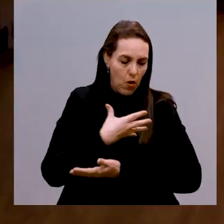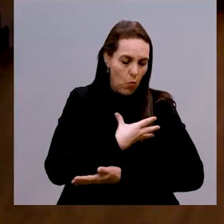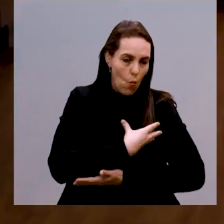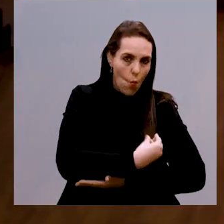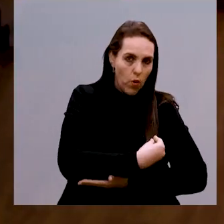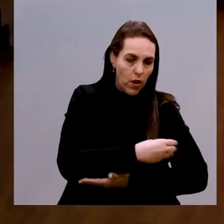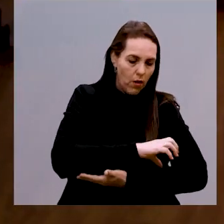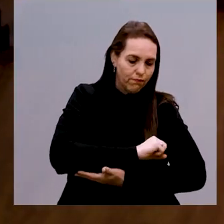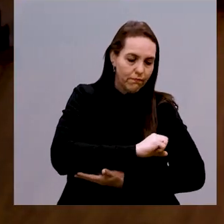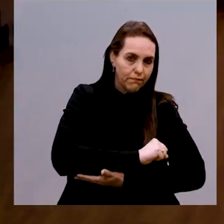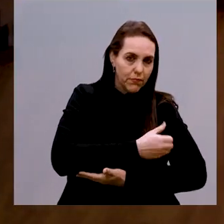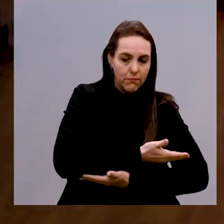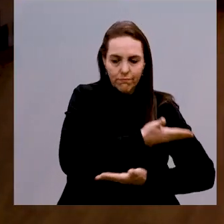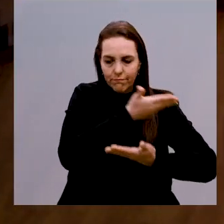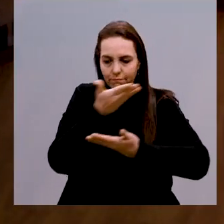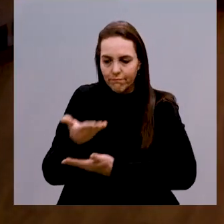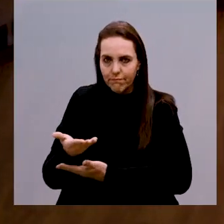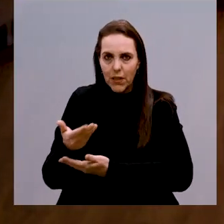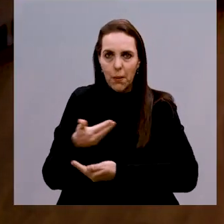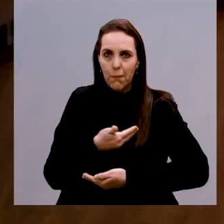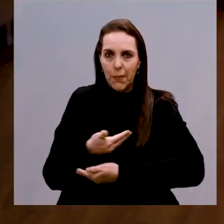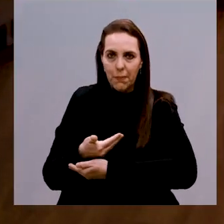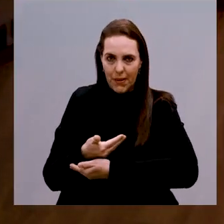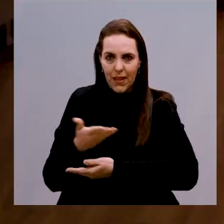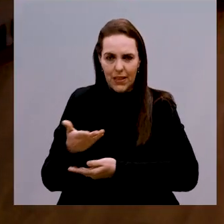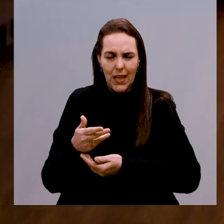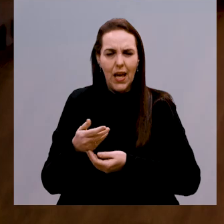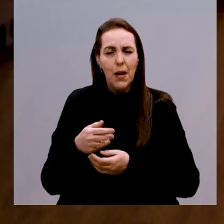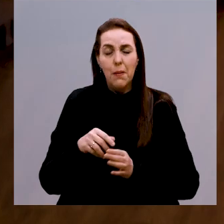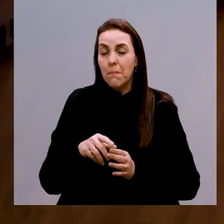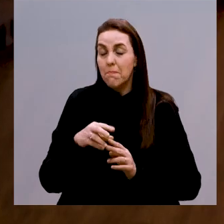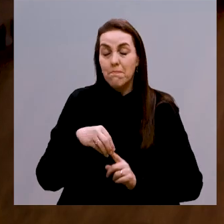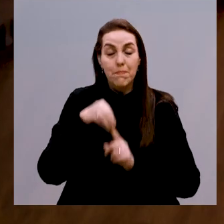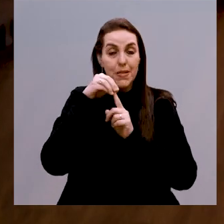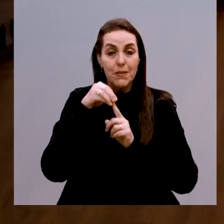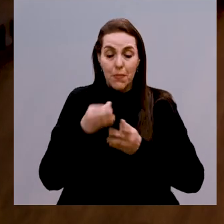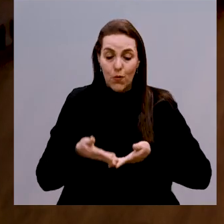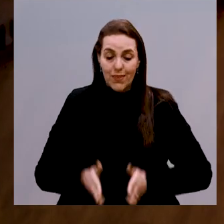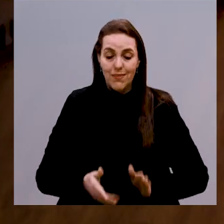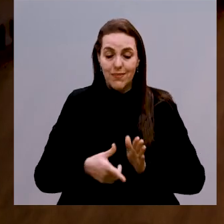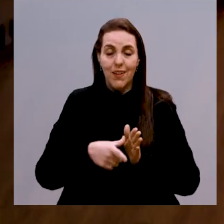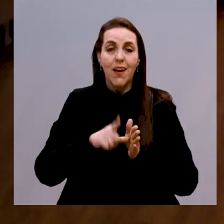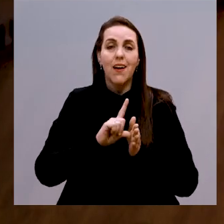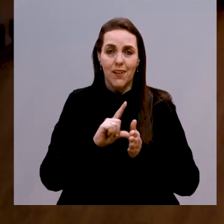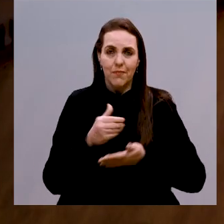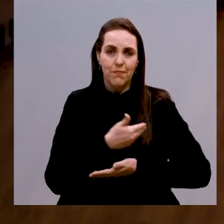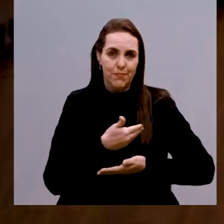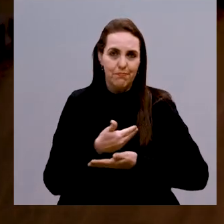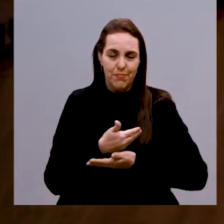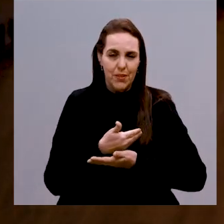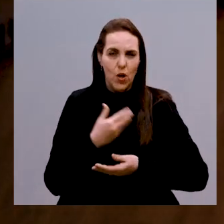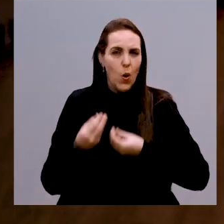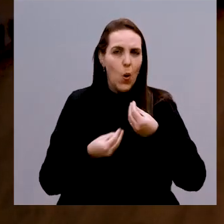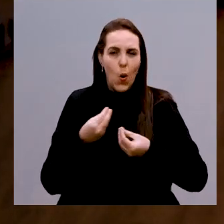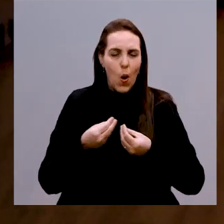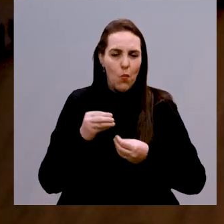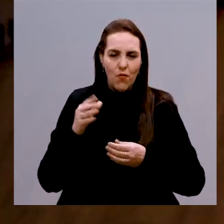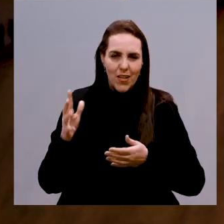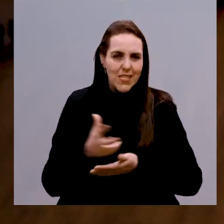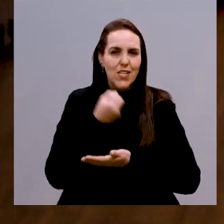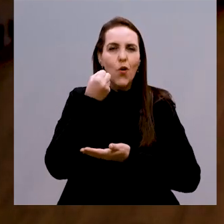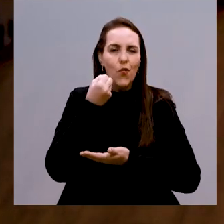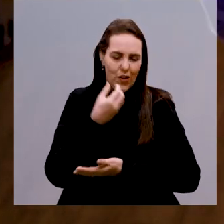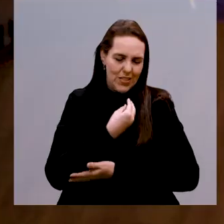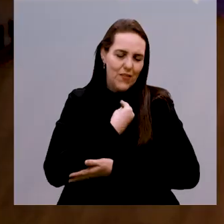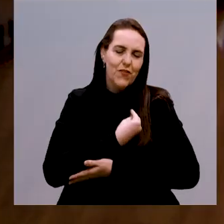pego das mamães para os bebês, principalmente para os prematuros, né, direcionado principalmente para os prematuros. Então, como que ele salva vidas?